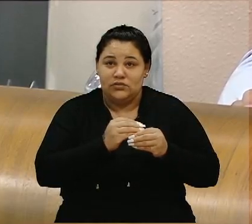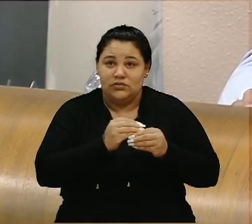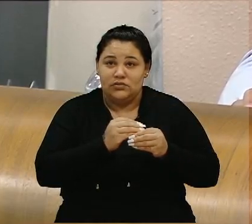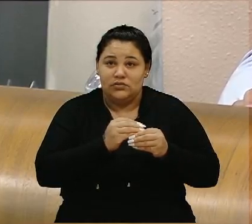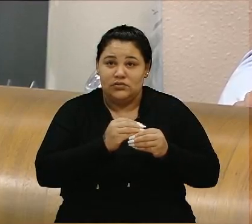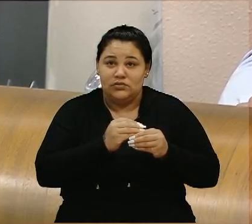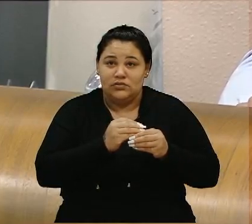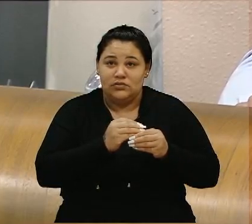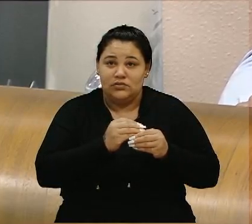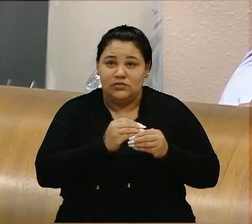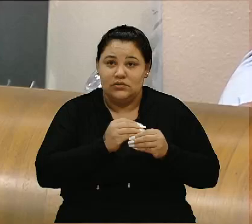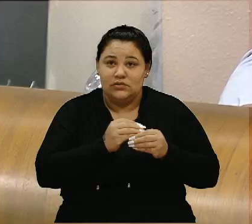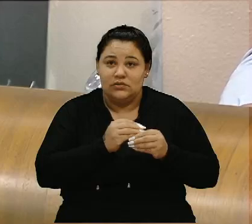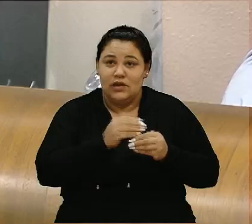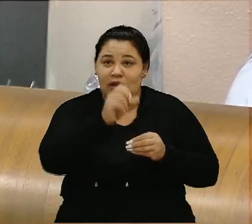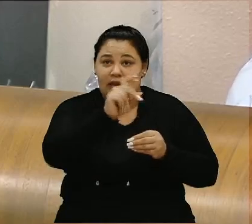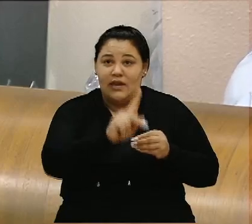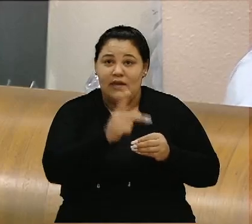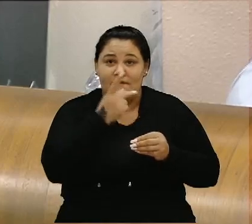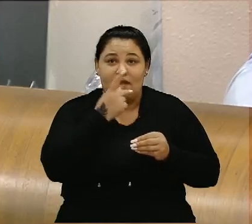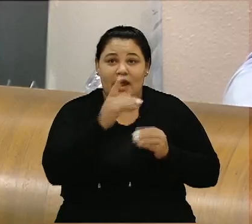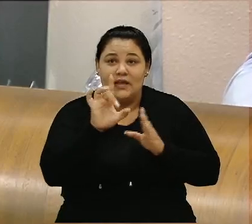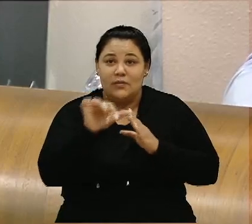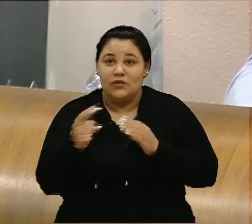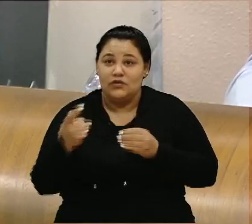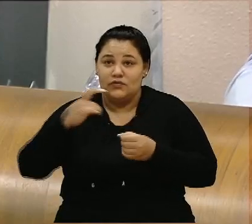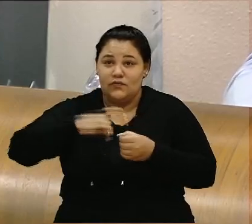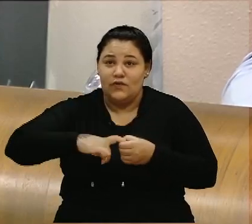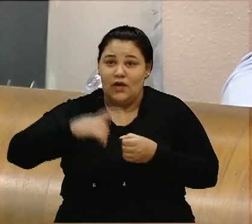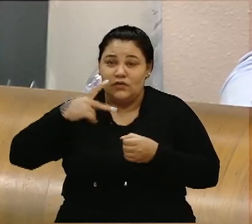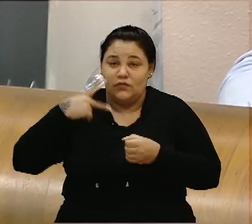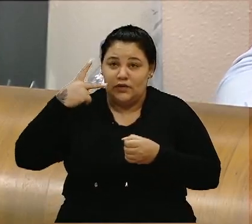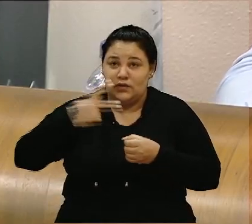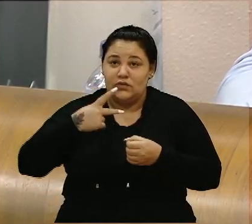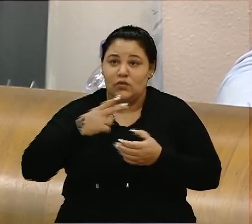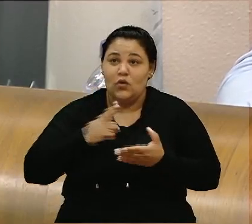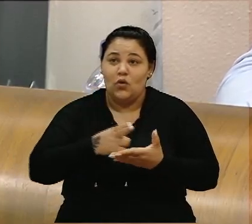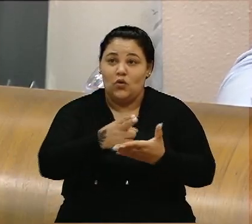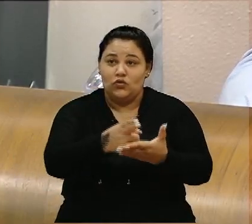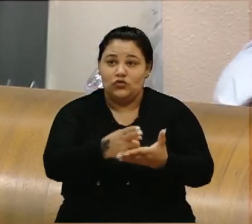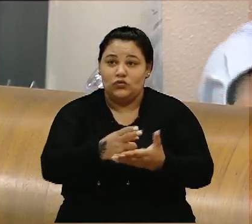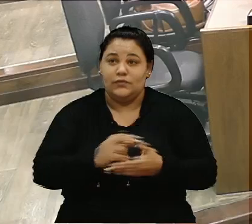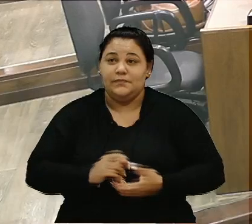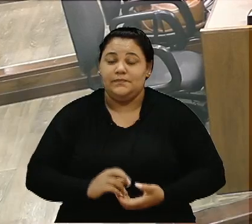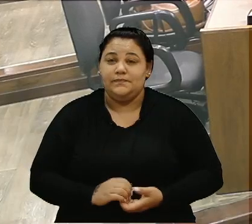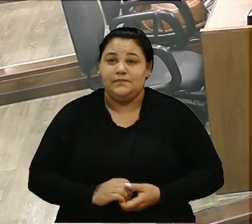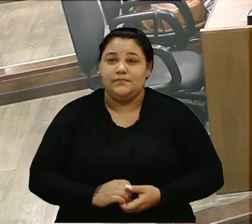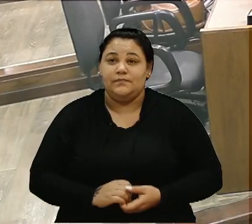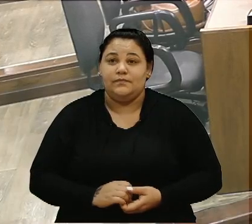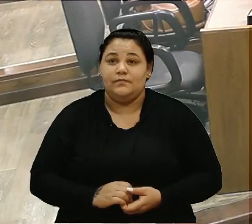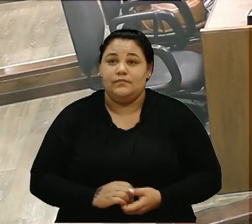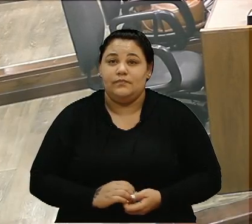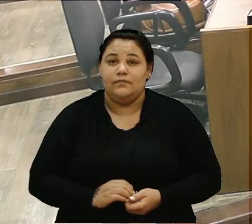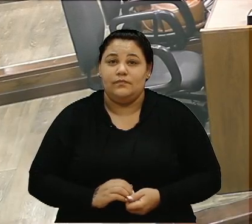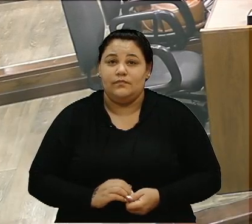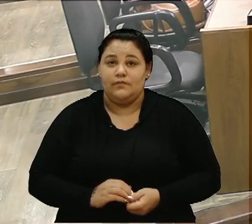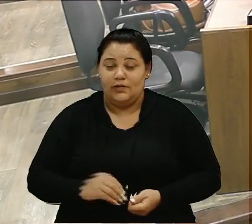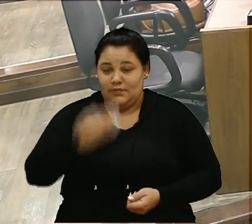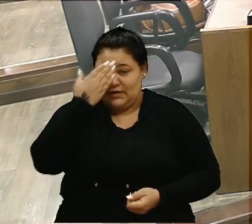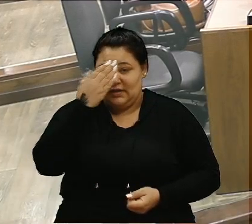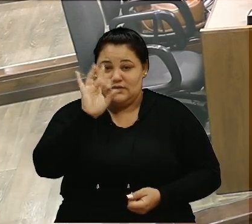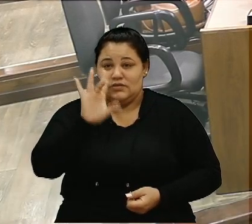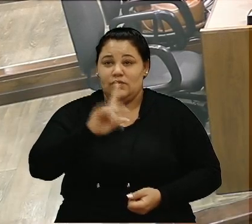quem aparteia se manifesta e depois volta a palavra ao orador. Segue, vereador Ramon Teles. Obrigado,